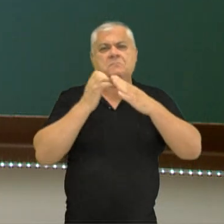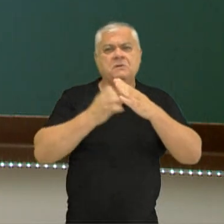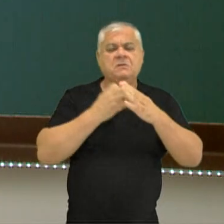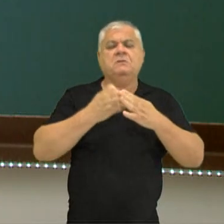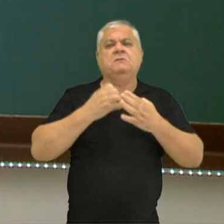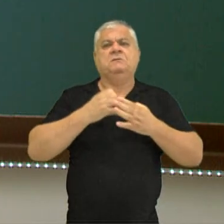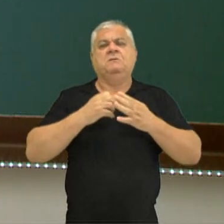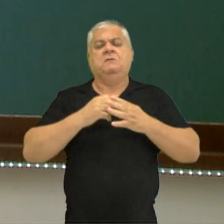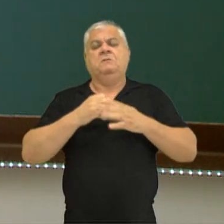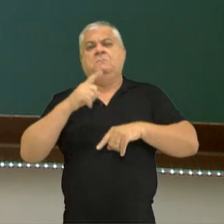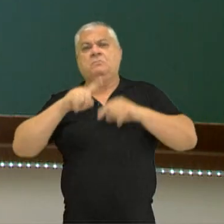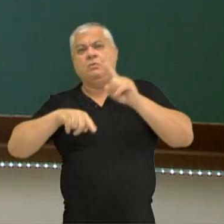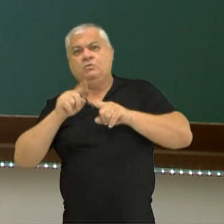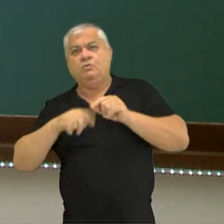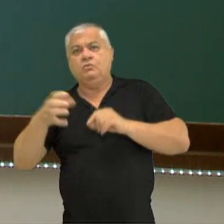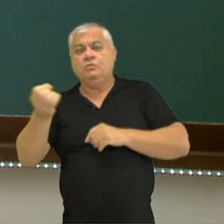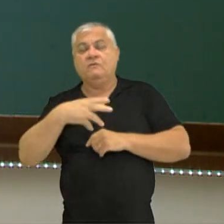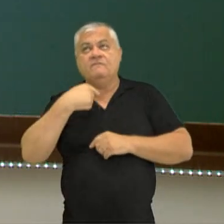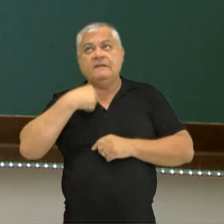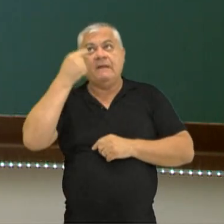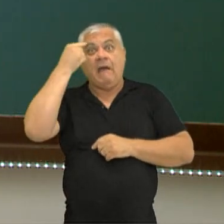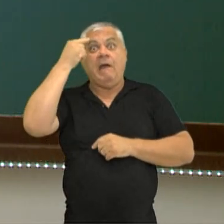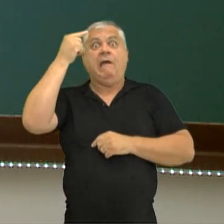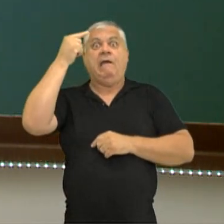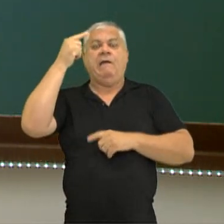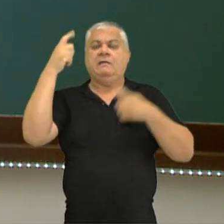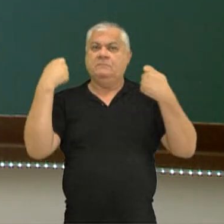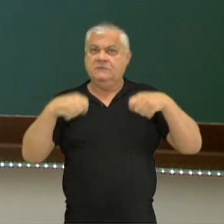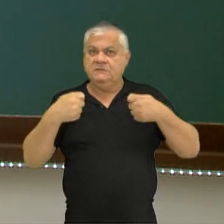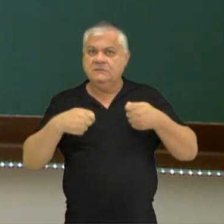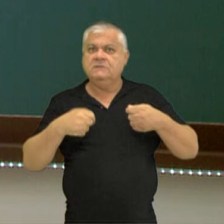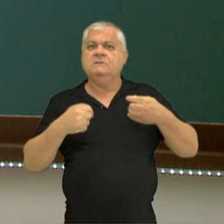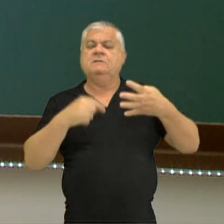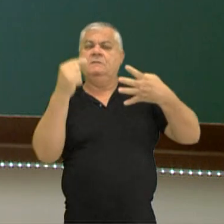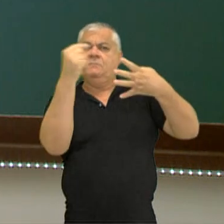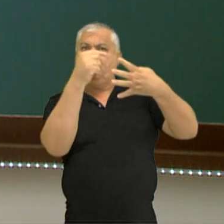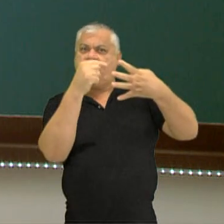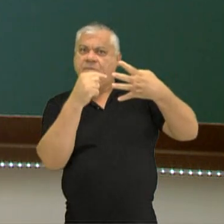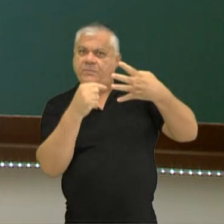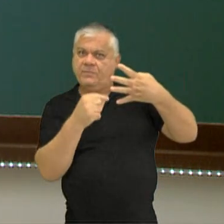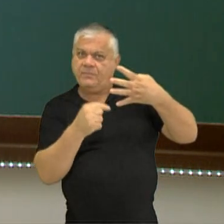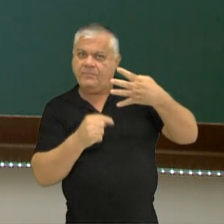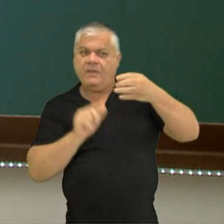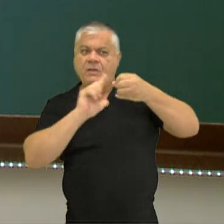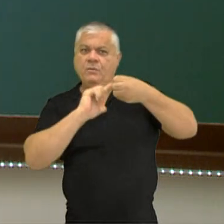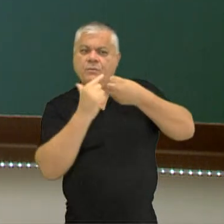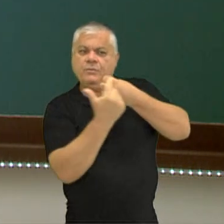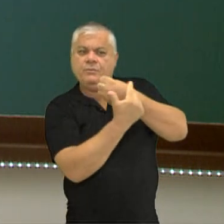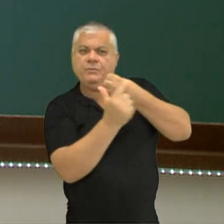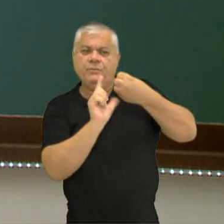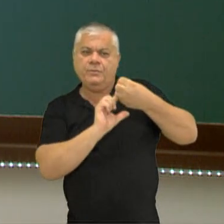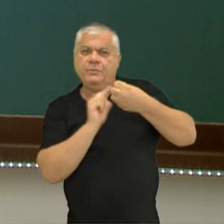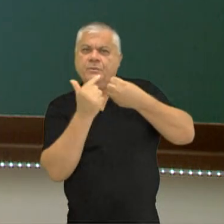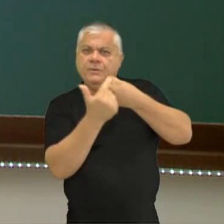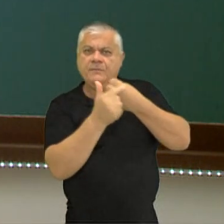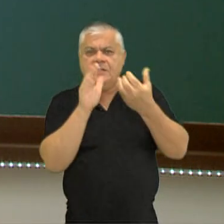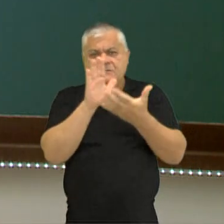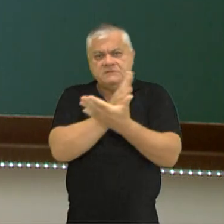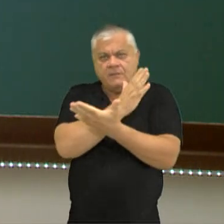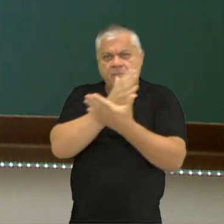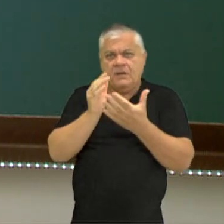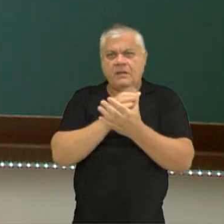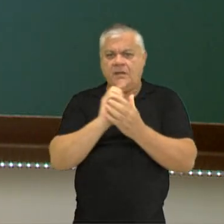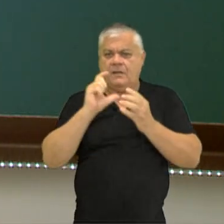um produto, ela tem que lembrar exatamente sobre o conceito da área lateral para conseguir dividir em